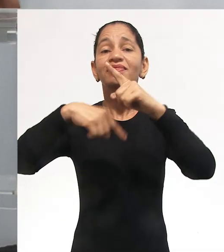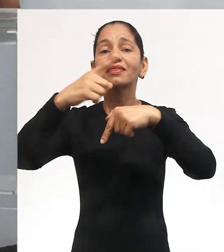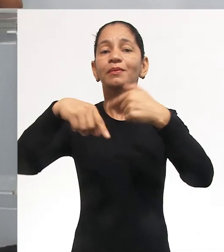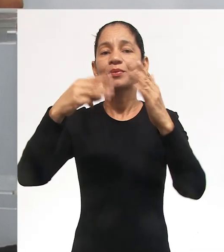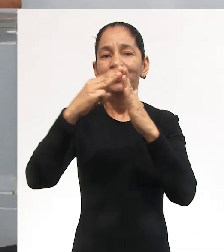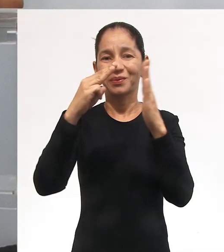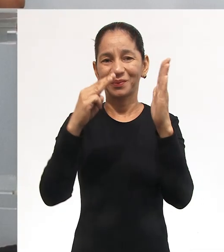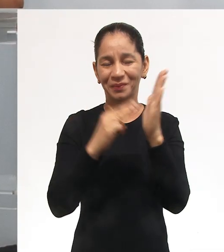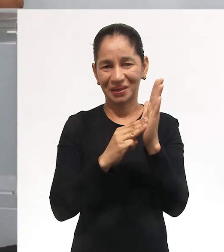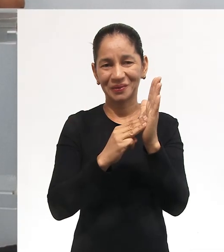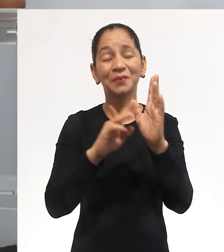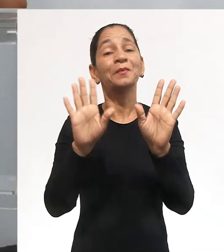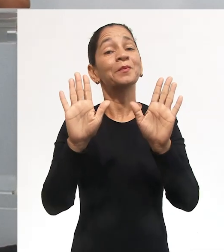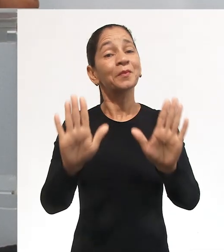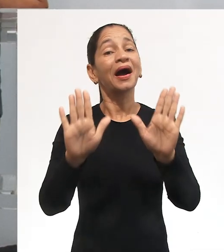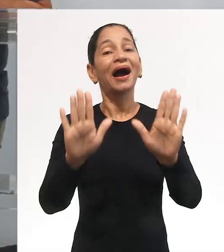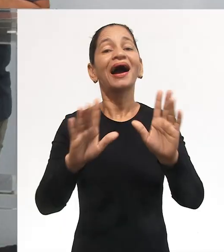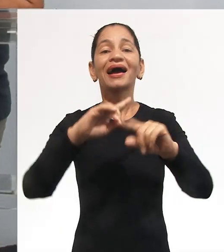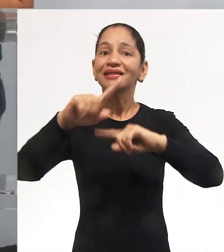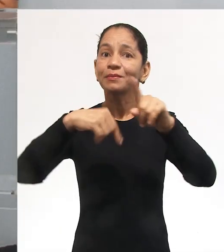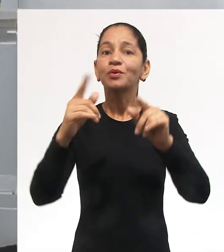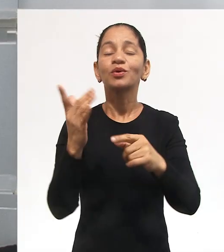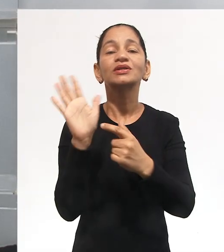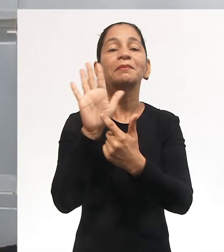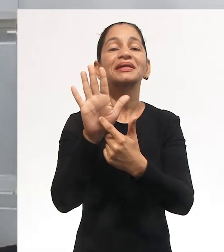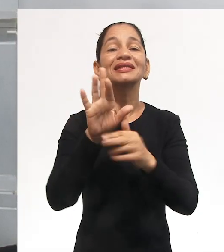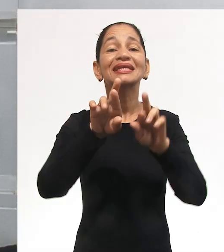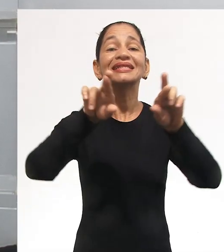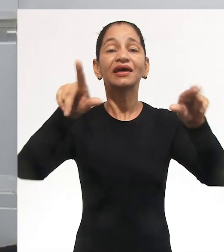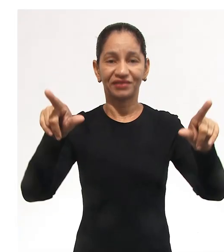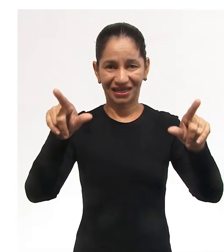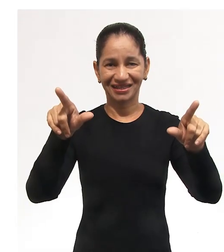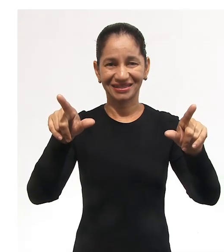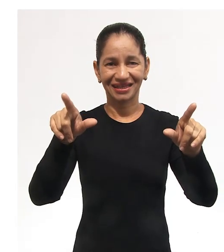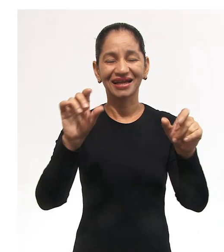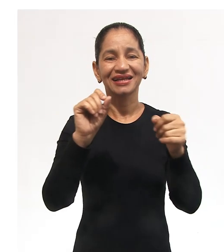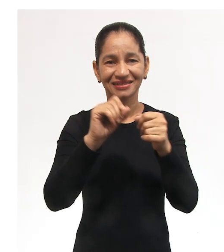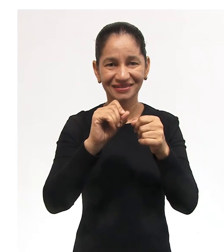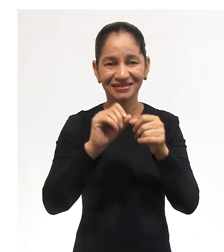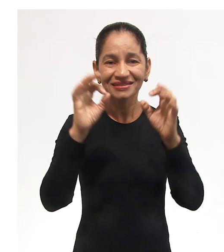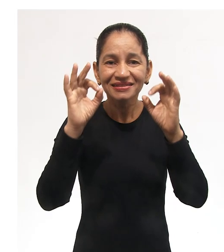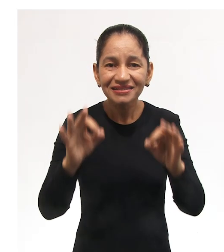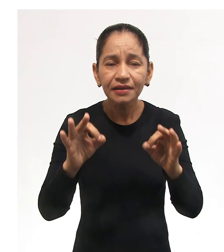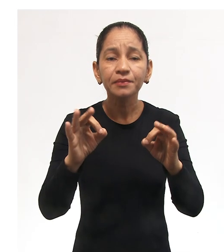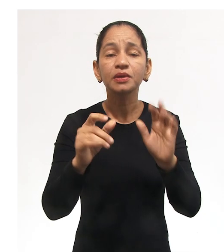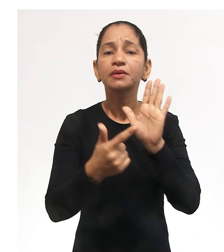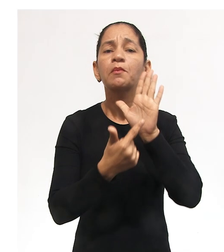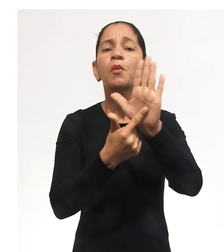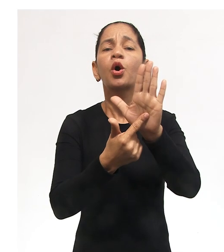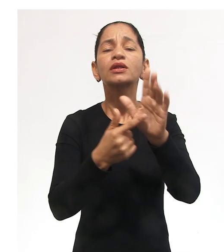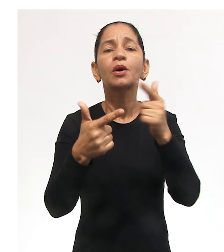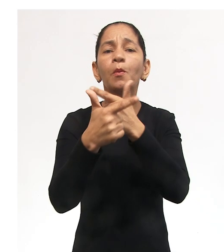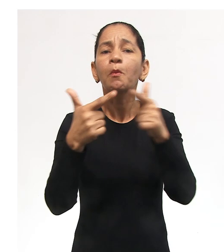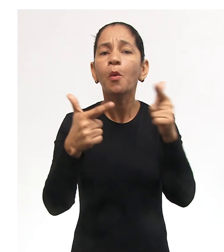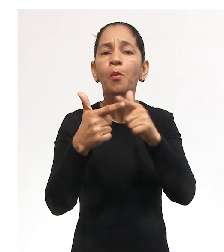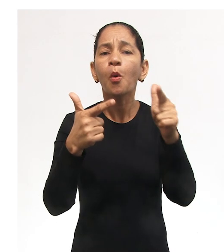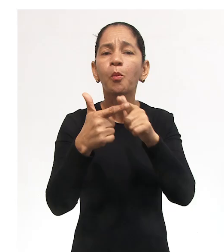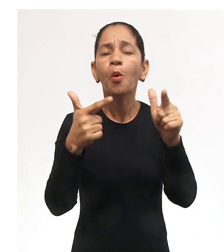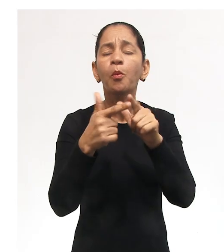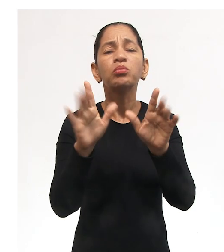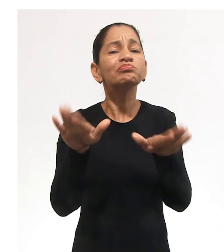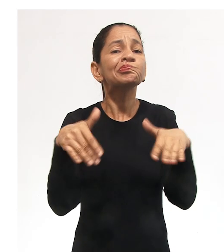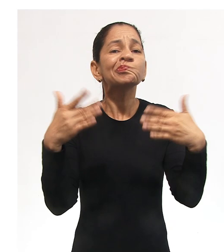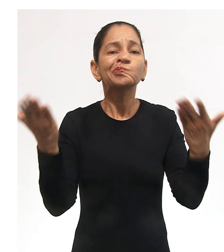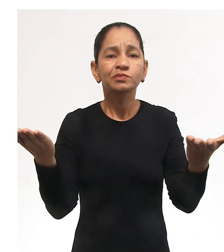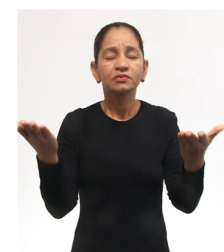ele se apresenta de uma forma diferente, tá? Primeiro, como que se dá a apresentação do problema, né? Então, o tópico 1 é